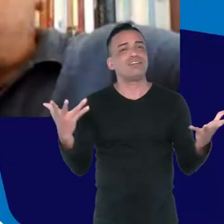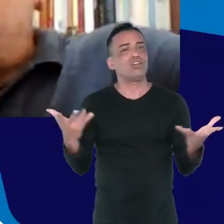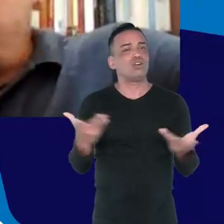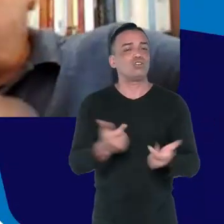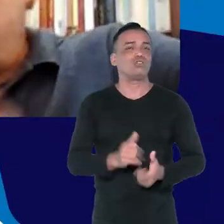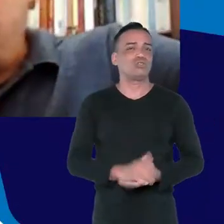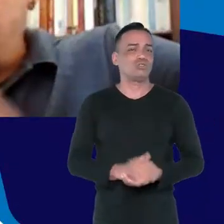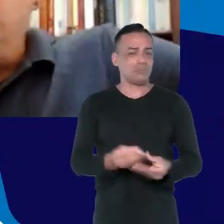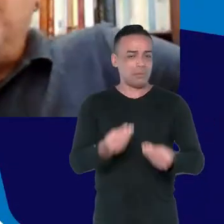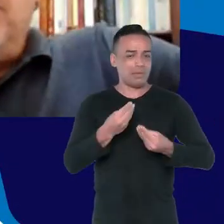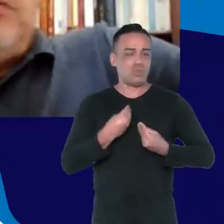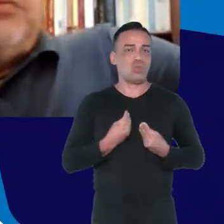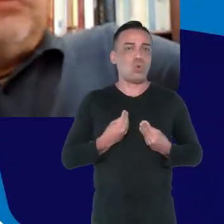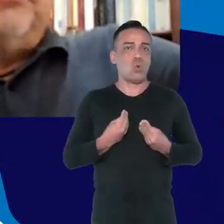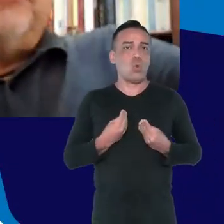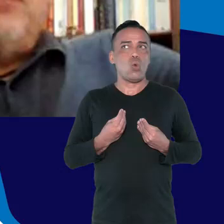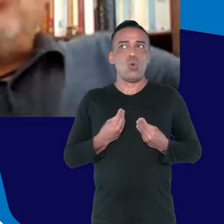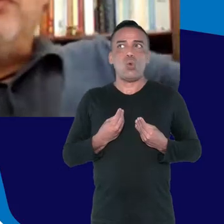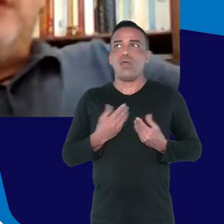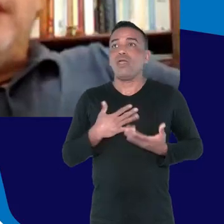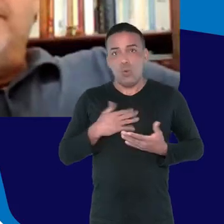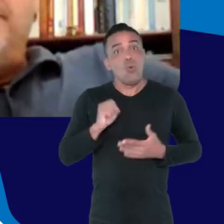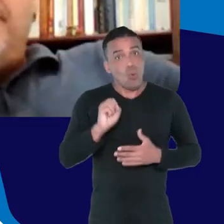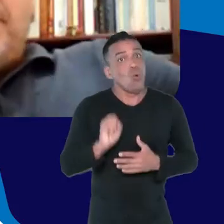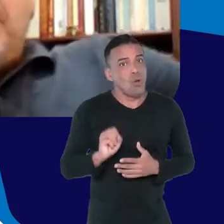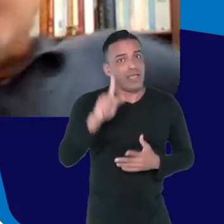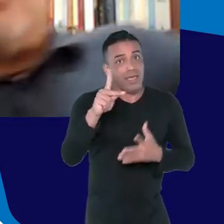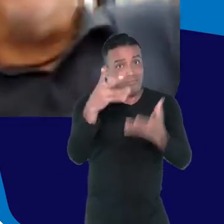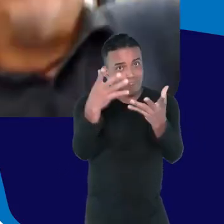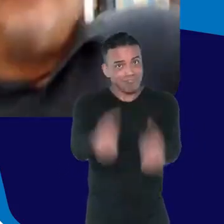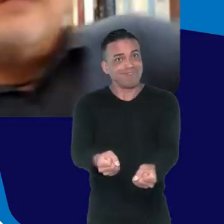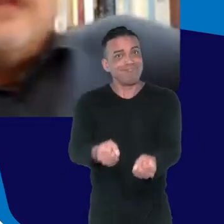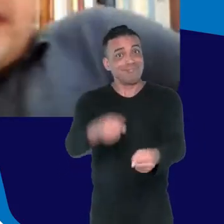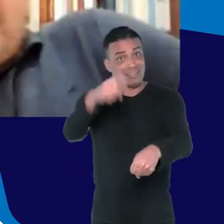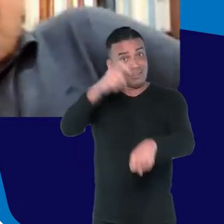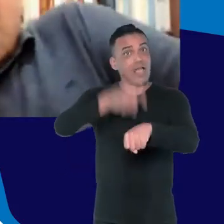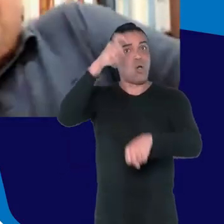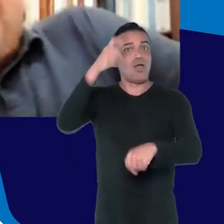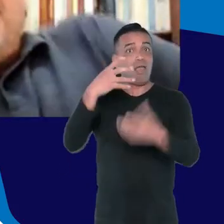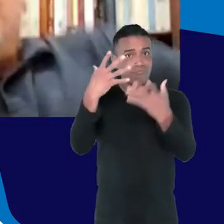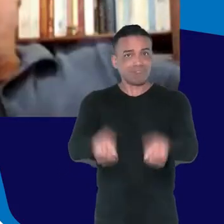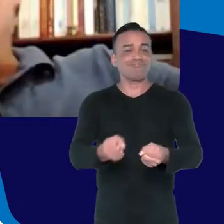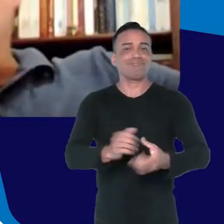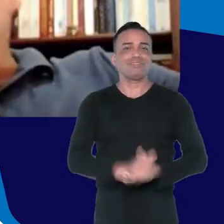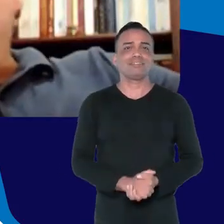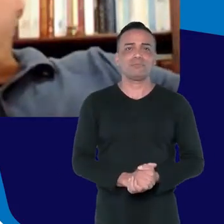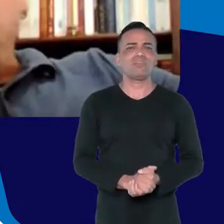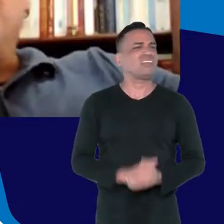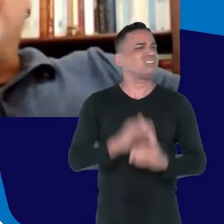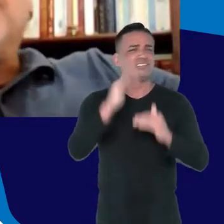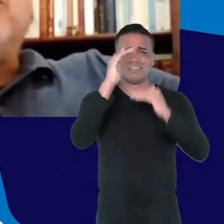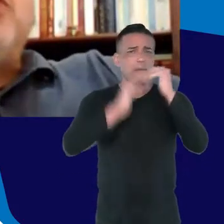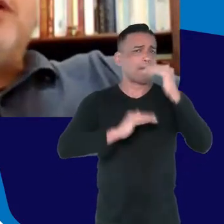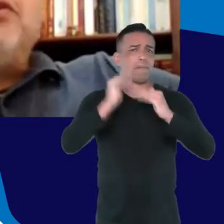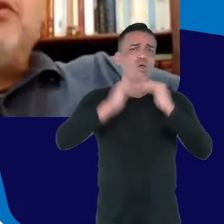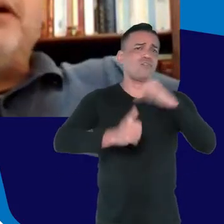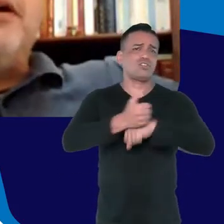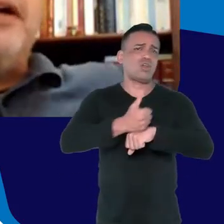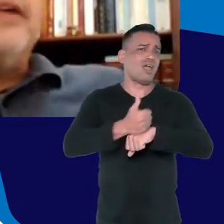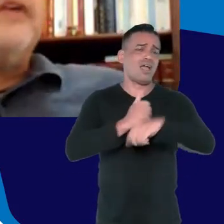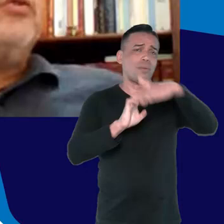os caras me mandaram, eu dei o ok na mesma hora. Os caras são profissionais, né? A